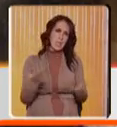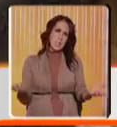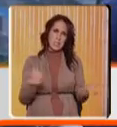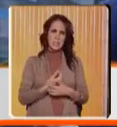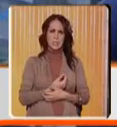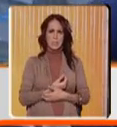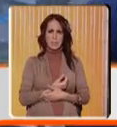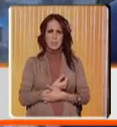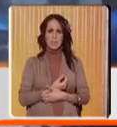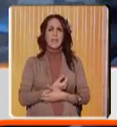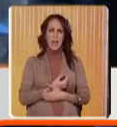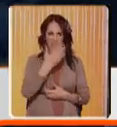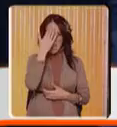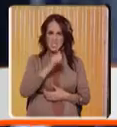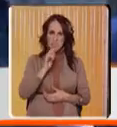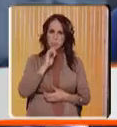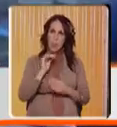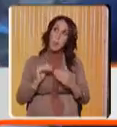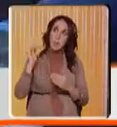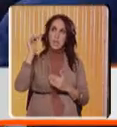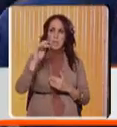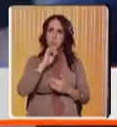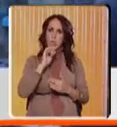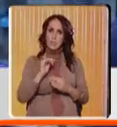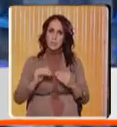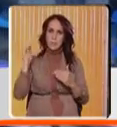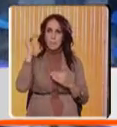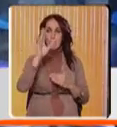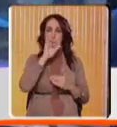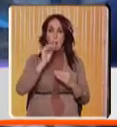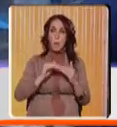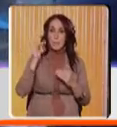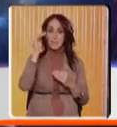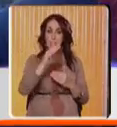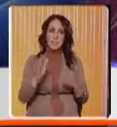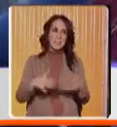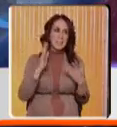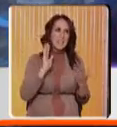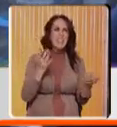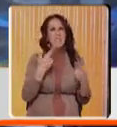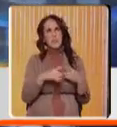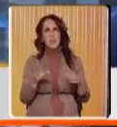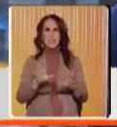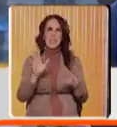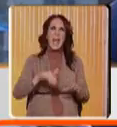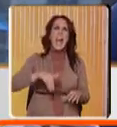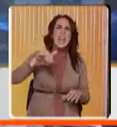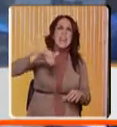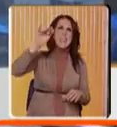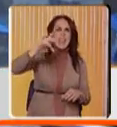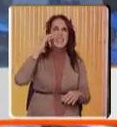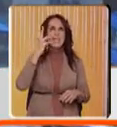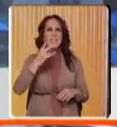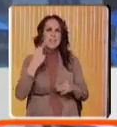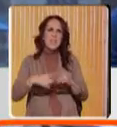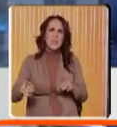é? Acho que sim, pode aumentar, quer dizer, se vai aumentar, são diferentes formas. Eu acho que em cada idade é vivido de